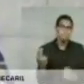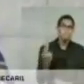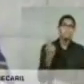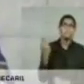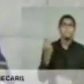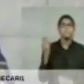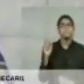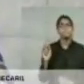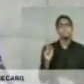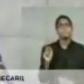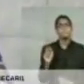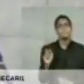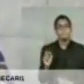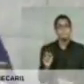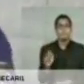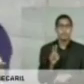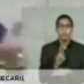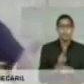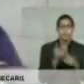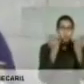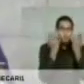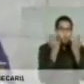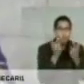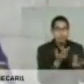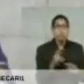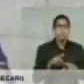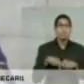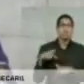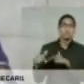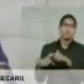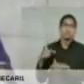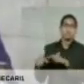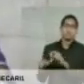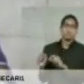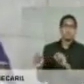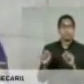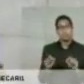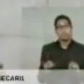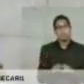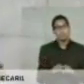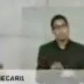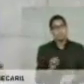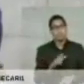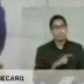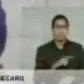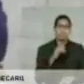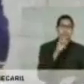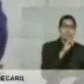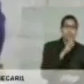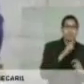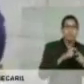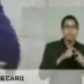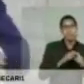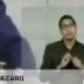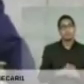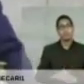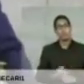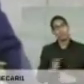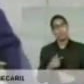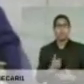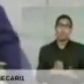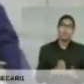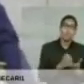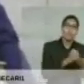conseguiam cuidar de seus animais por uma questão do trabalho. Então, quando o animal tinha uma emergência médica, ele falava: eu levo meu animal para ser